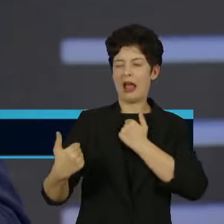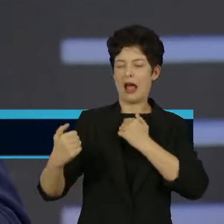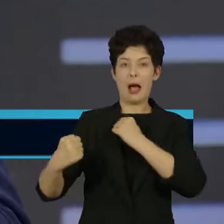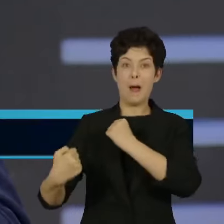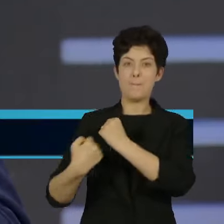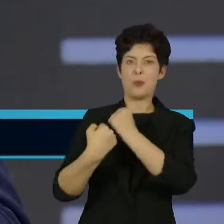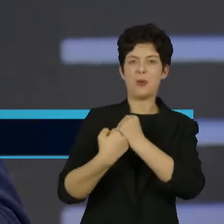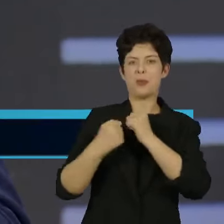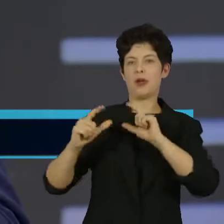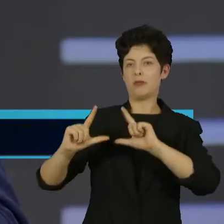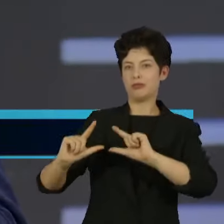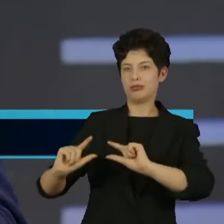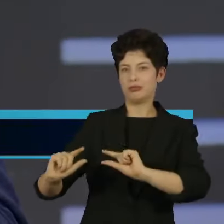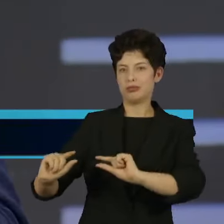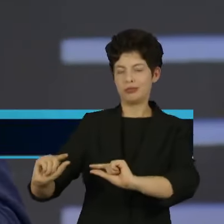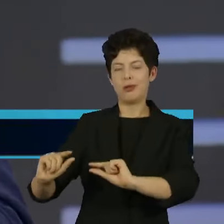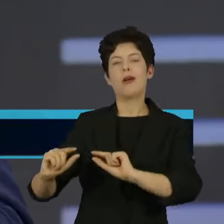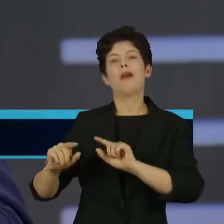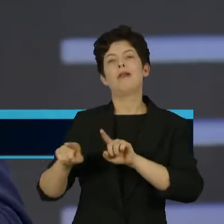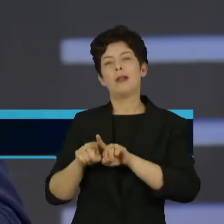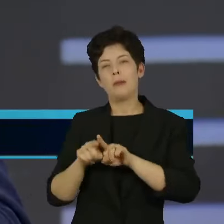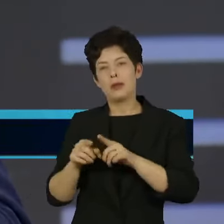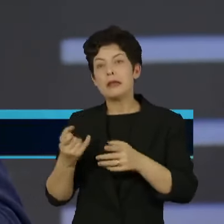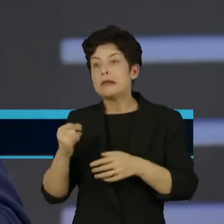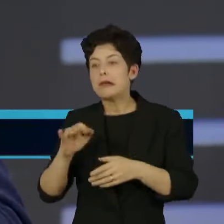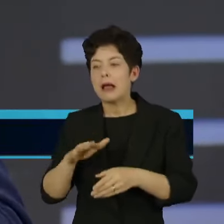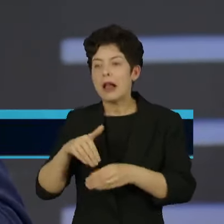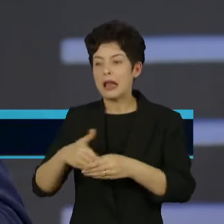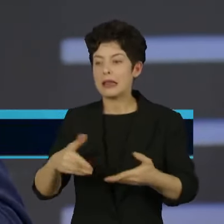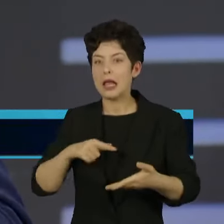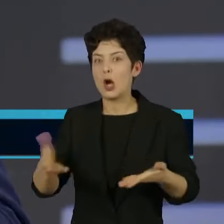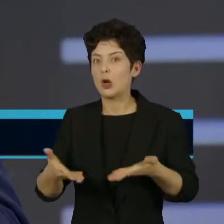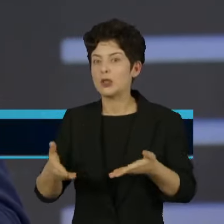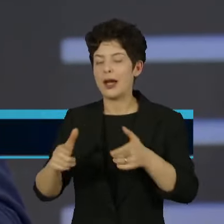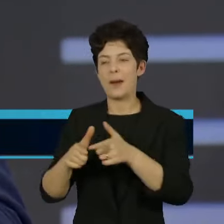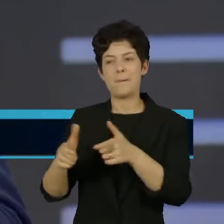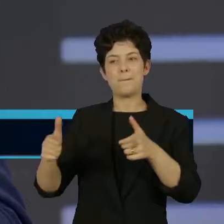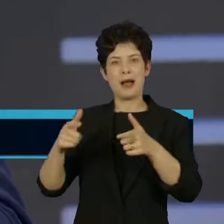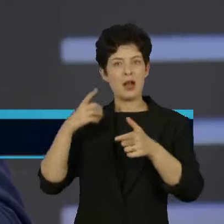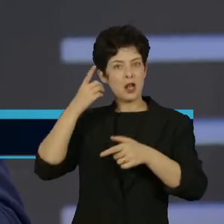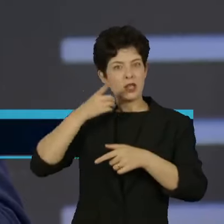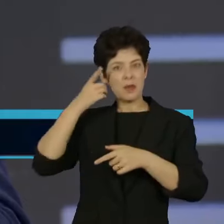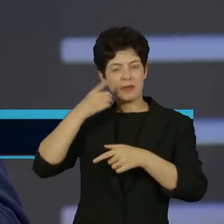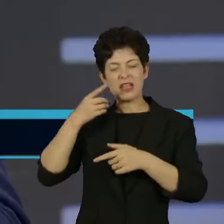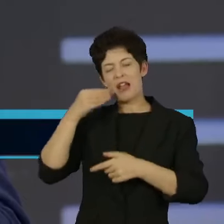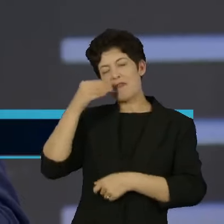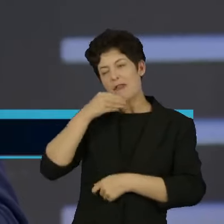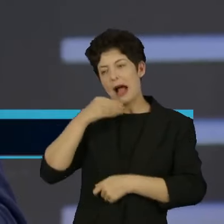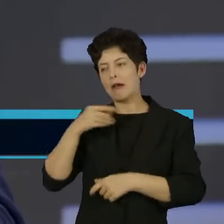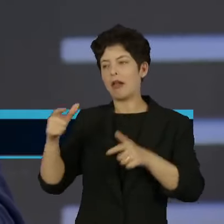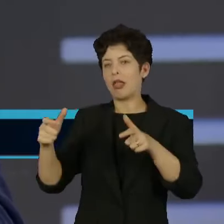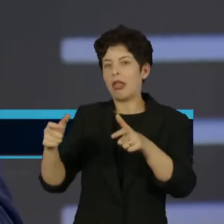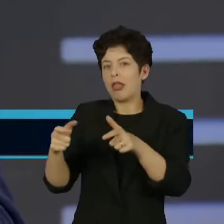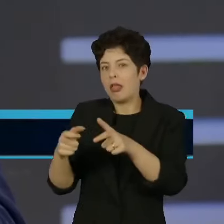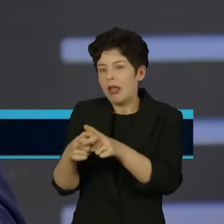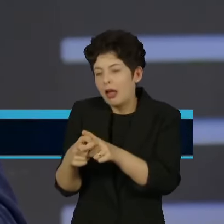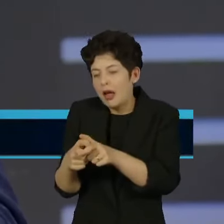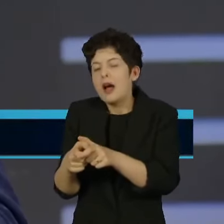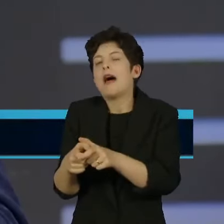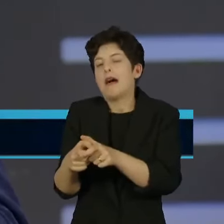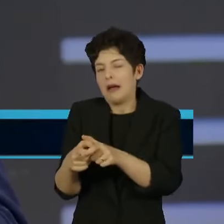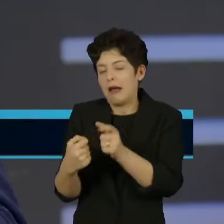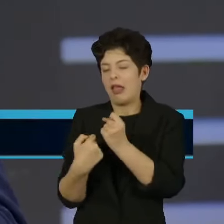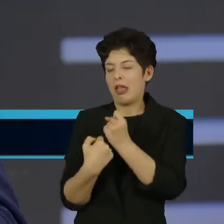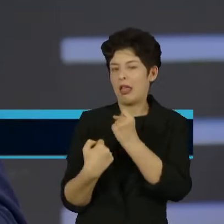eleições fossem realizadas hoje, certamente não teria mais a maioria parlamentar que tem, que é muito frágil, mas não teria. E a questão da guerra,